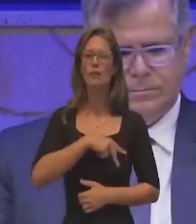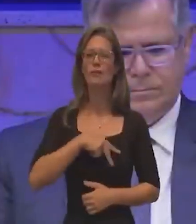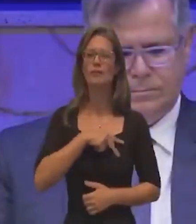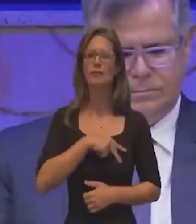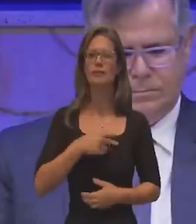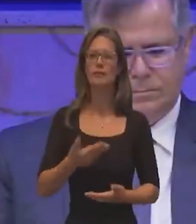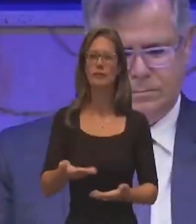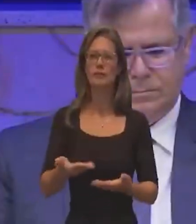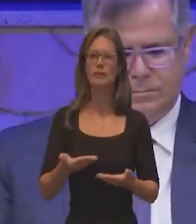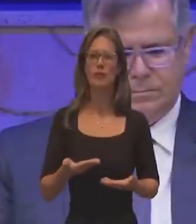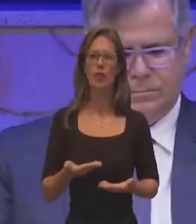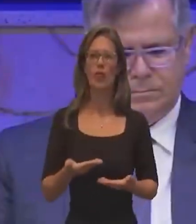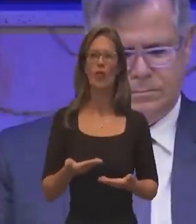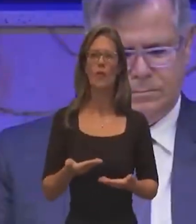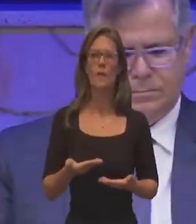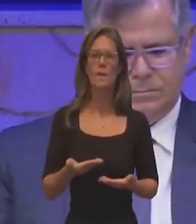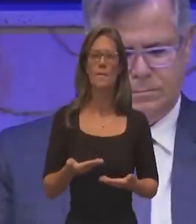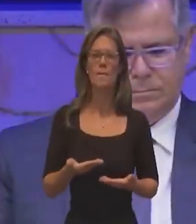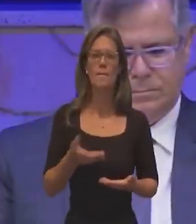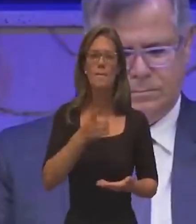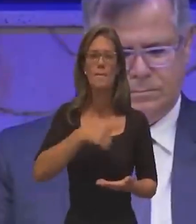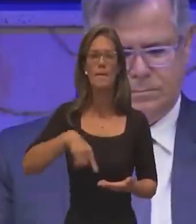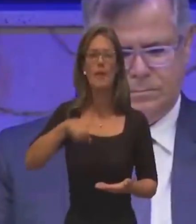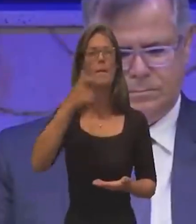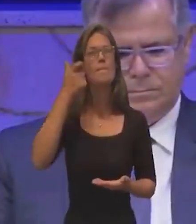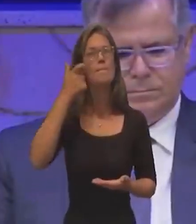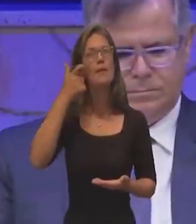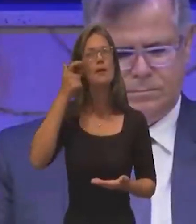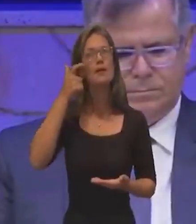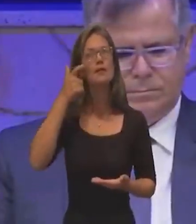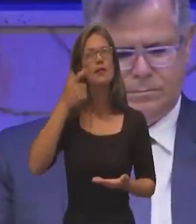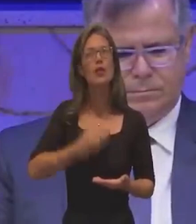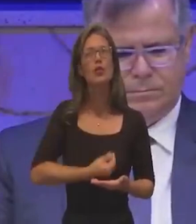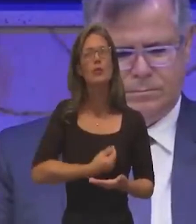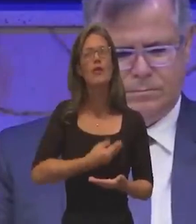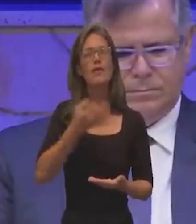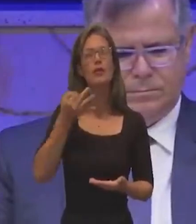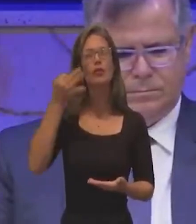convidando para algo maior da nossa vida.